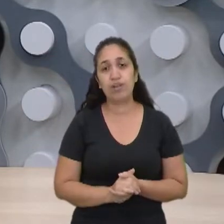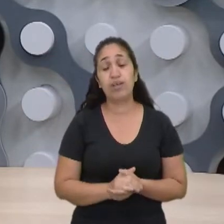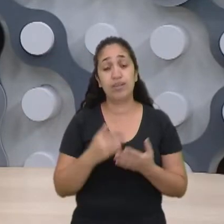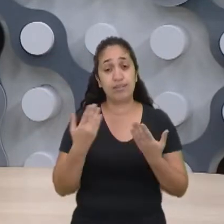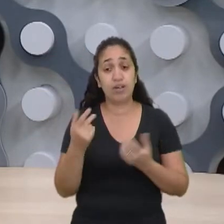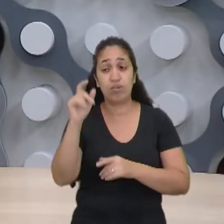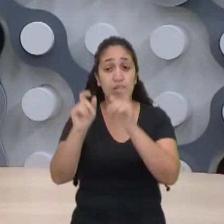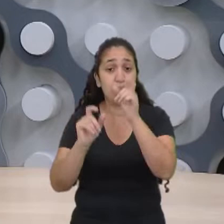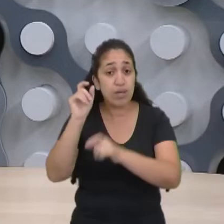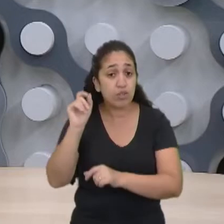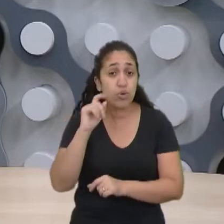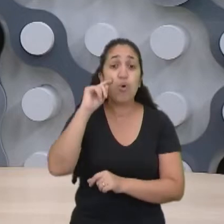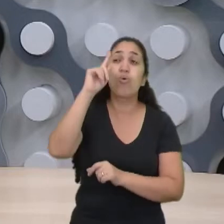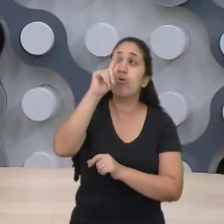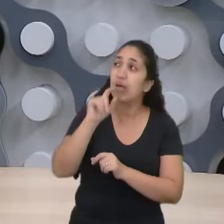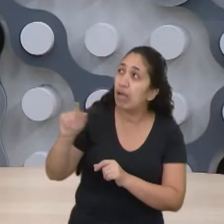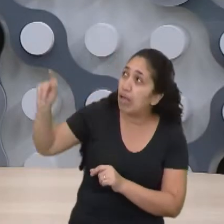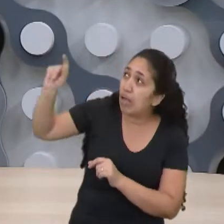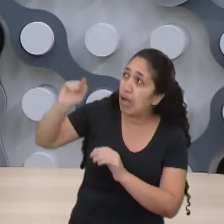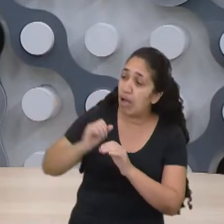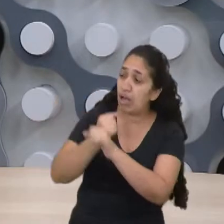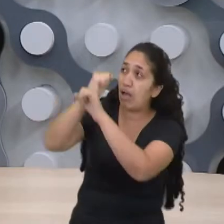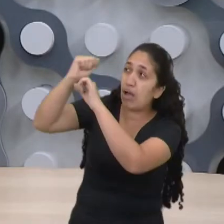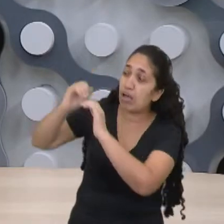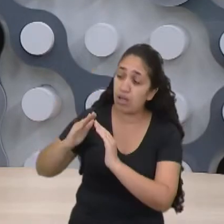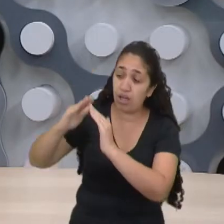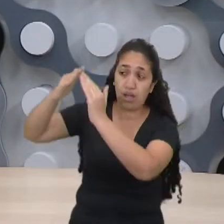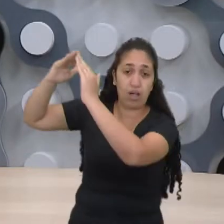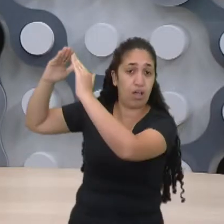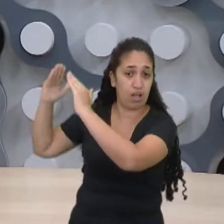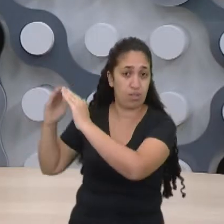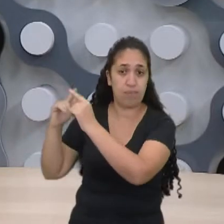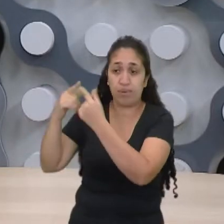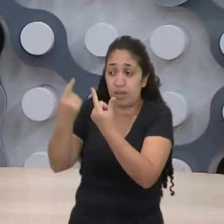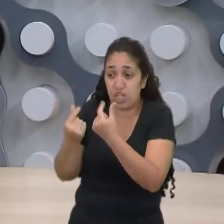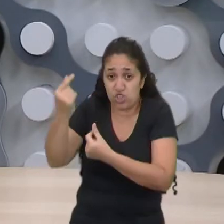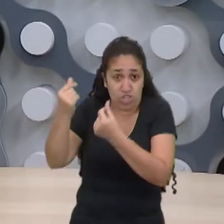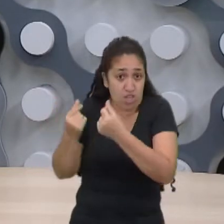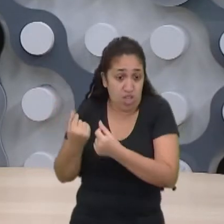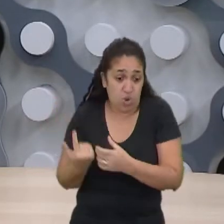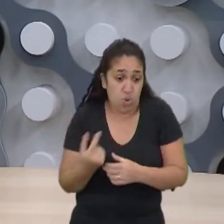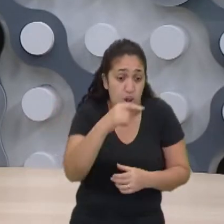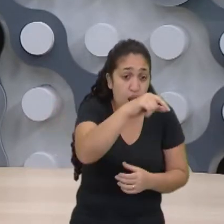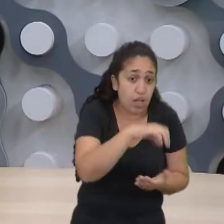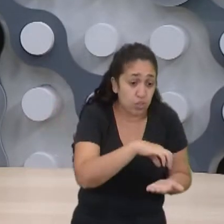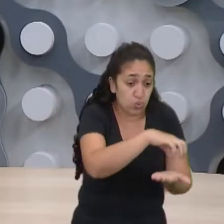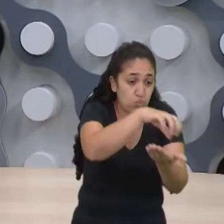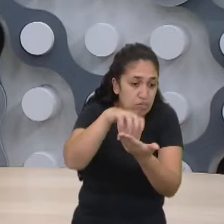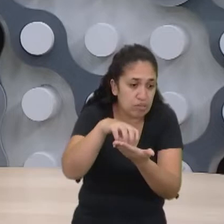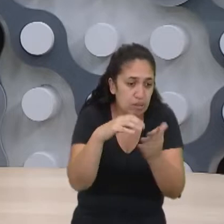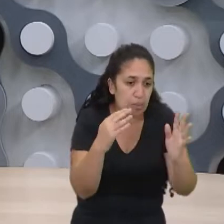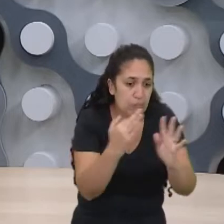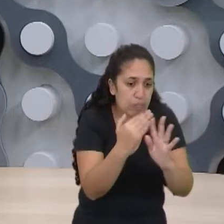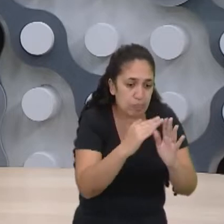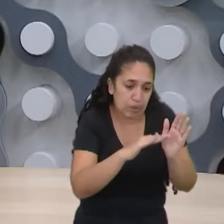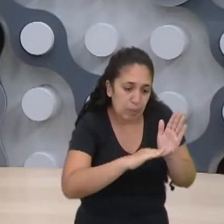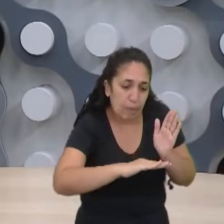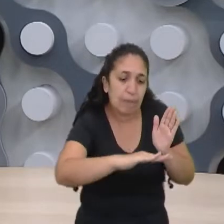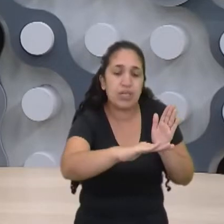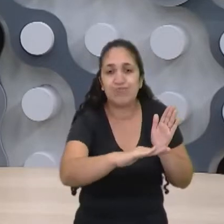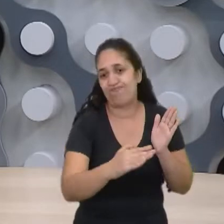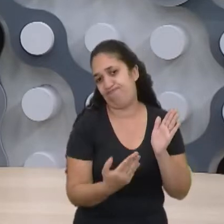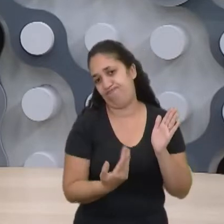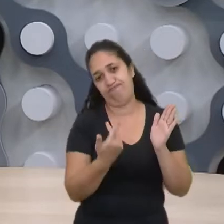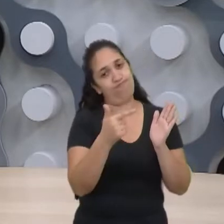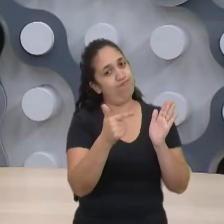pessoas buscam moradias porque não têm condições econômicas de estar morando lá em regiões mais planas, né, o custo é